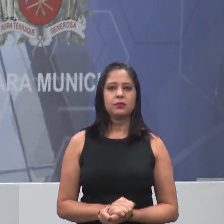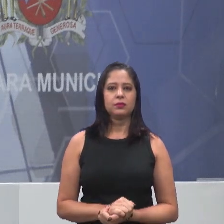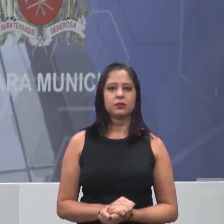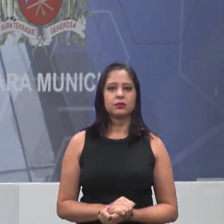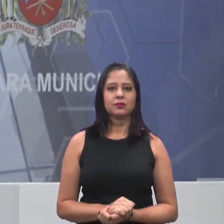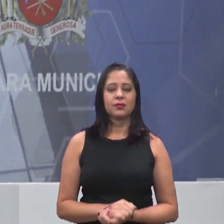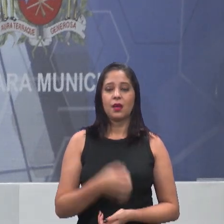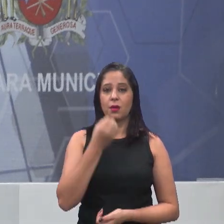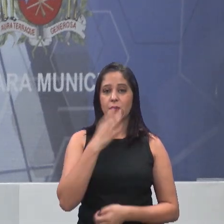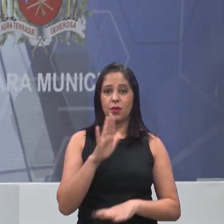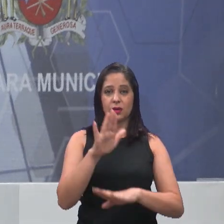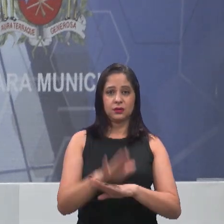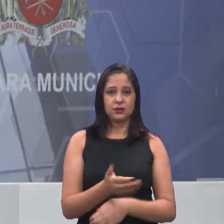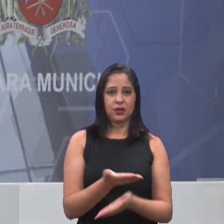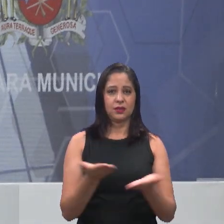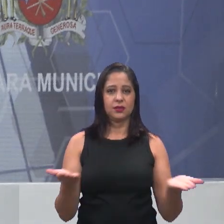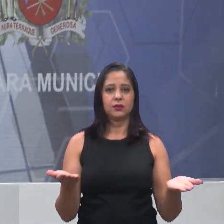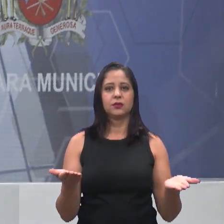Boa tarde, senhor presidente.